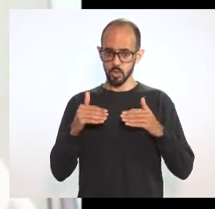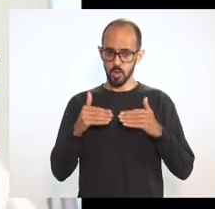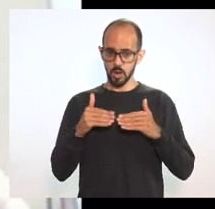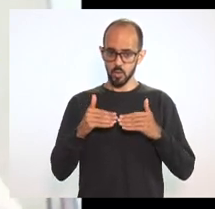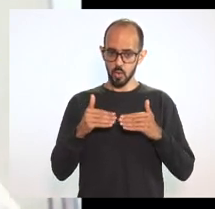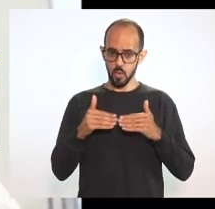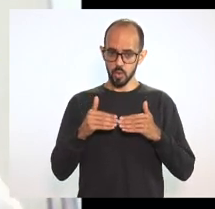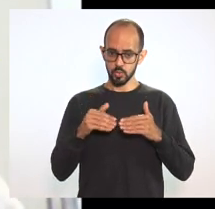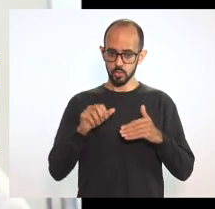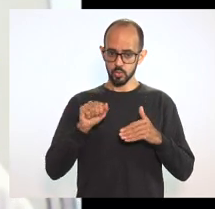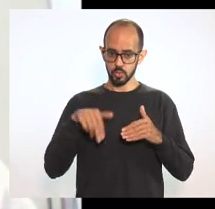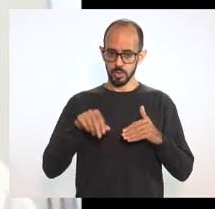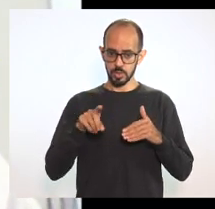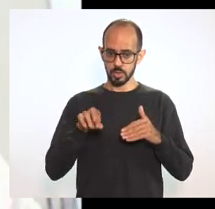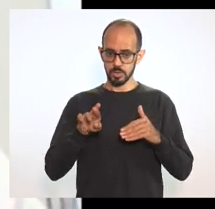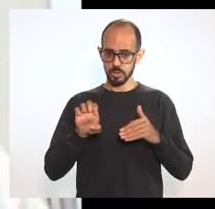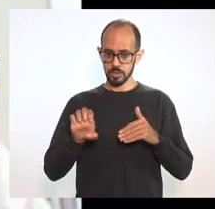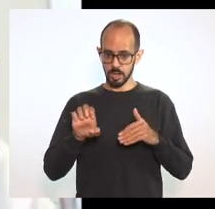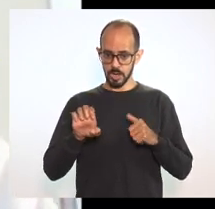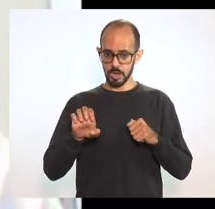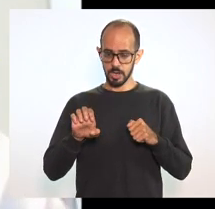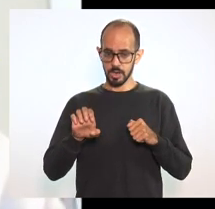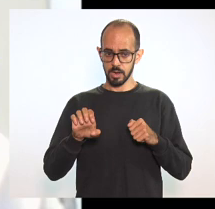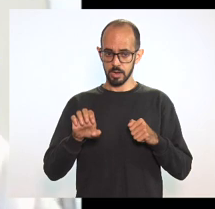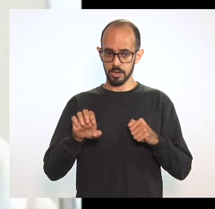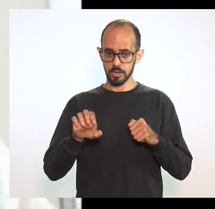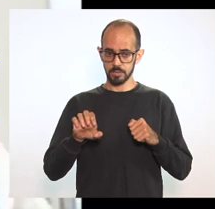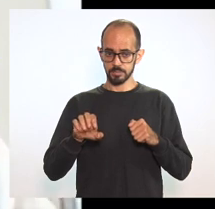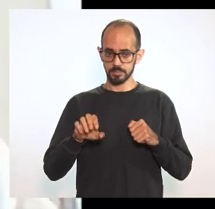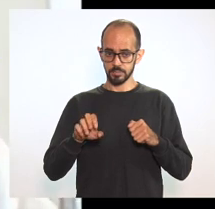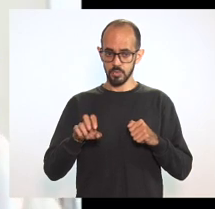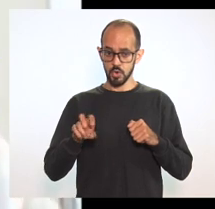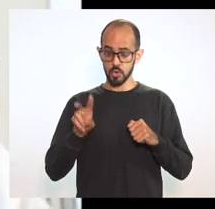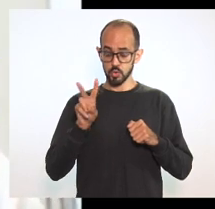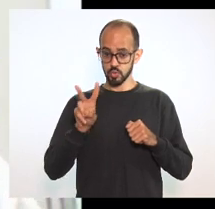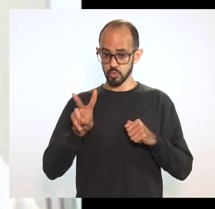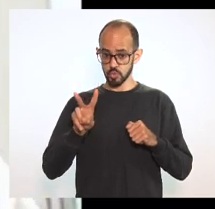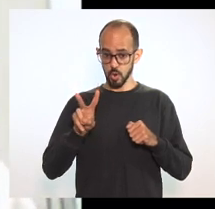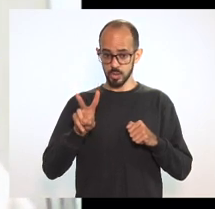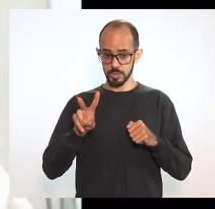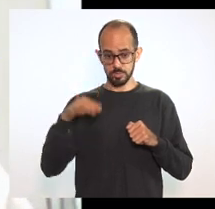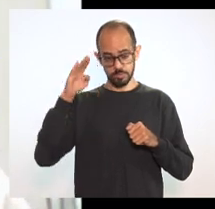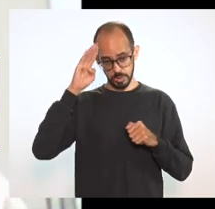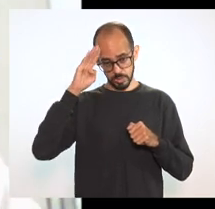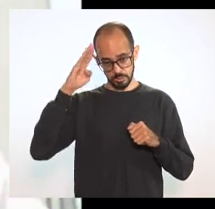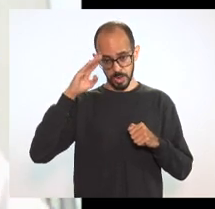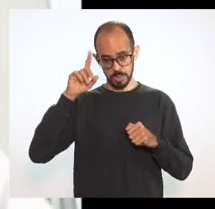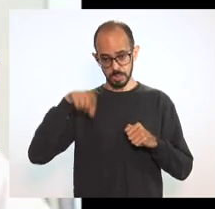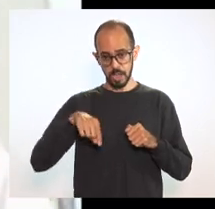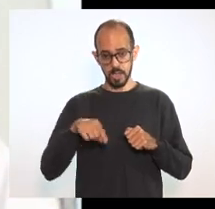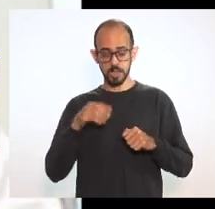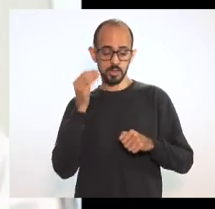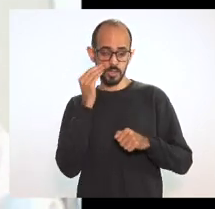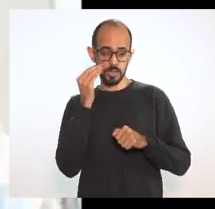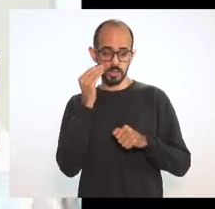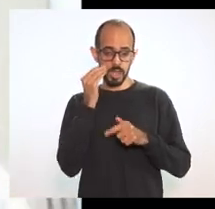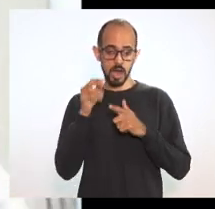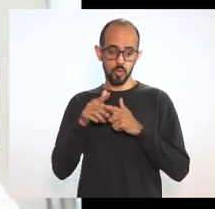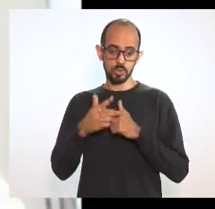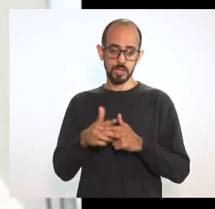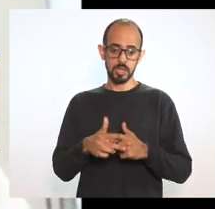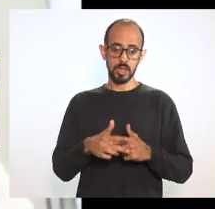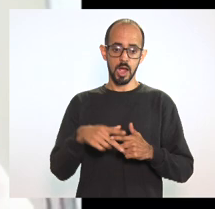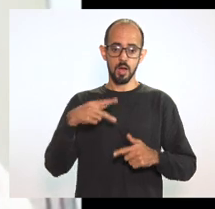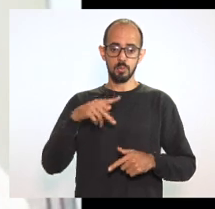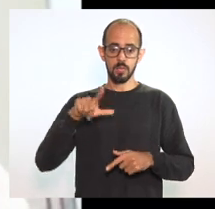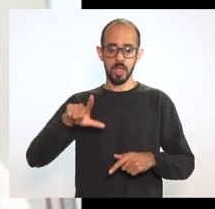André Lazzaroni, deputado Rafael Pisciani, os nossos dois destaques vão no sentido de buscar aperfeiçoar o projeto em duas questões